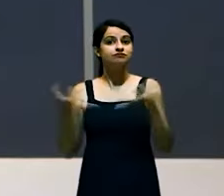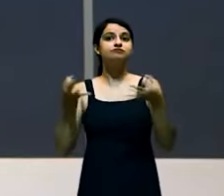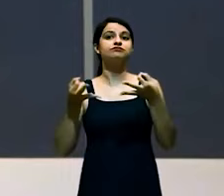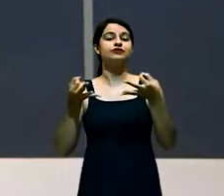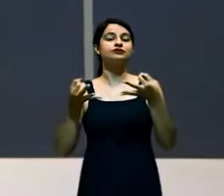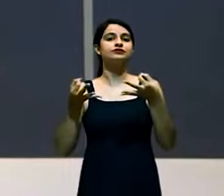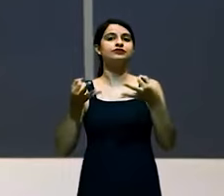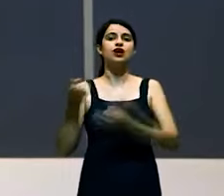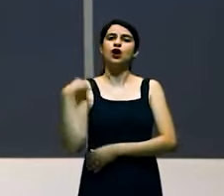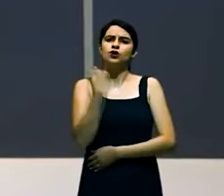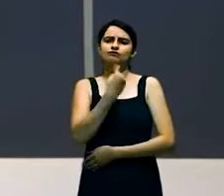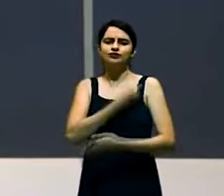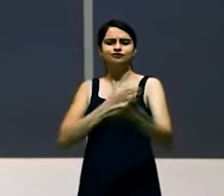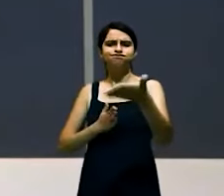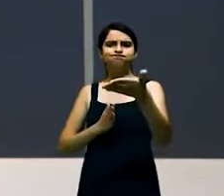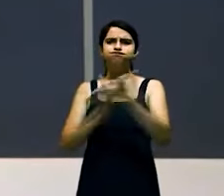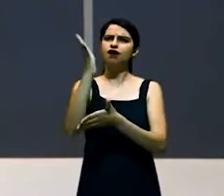nós estamos acertados.